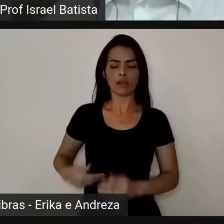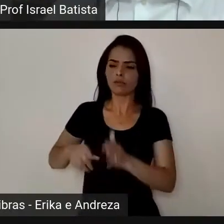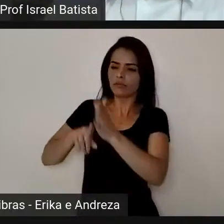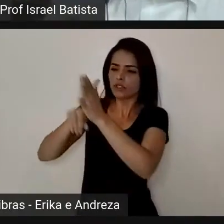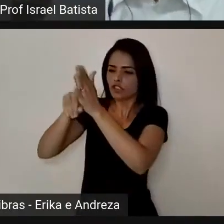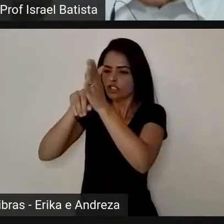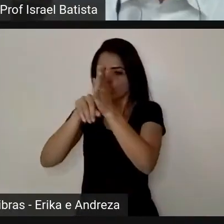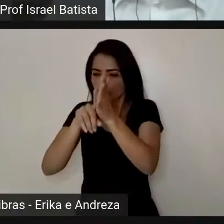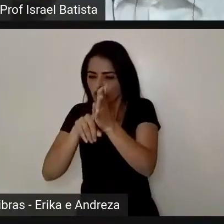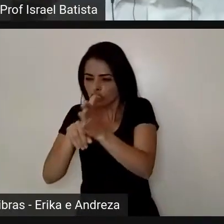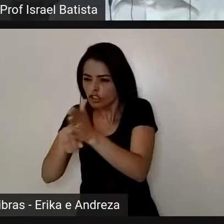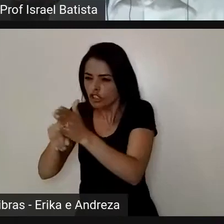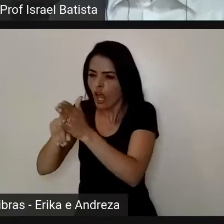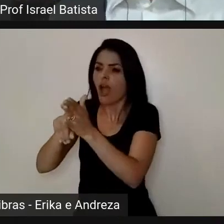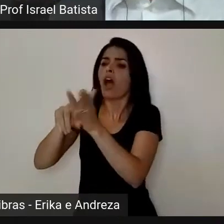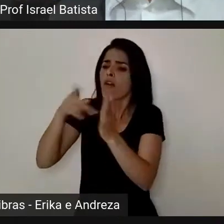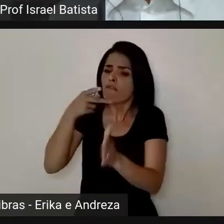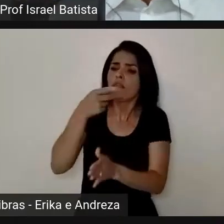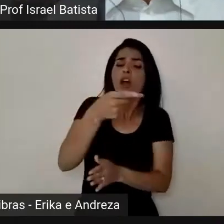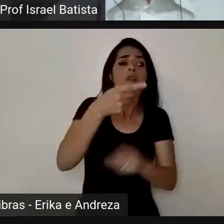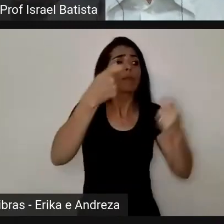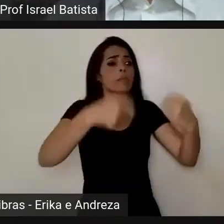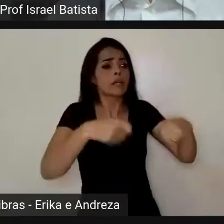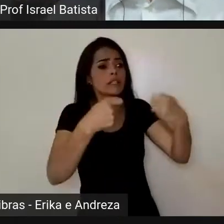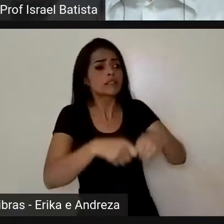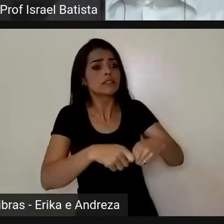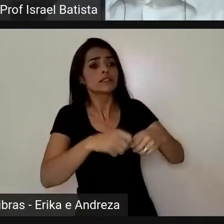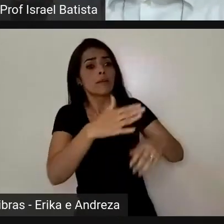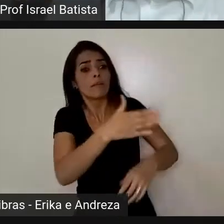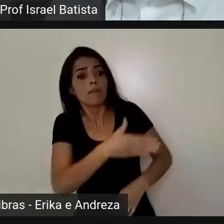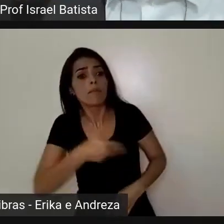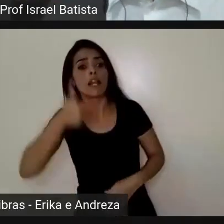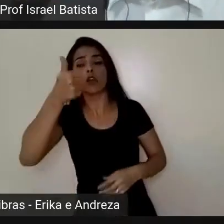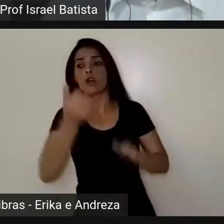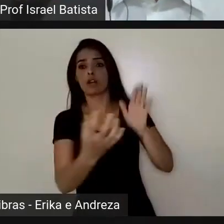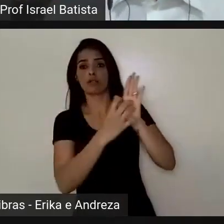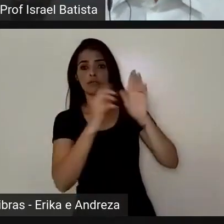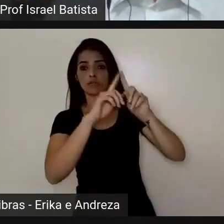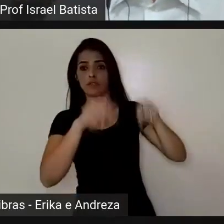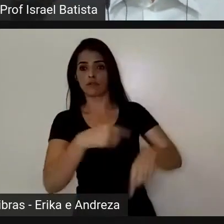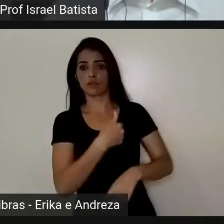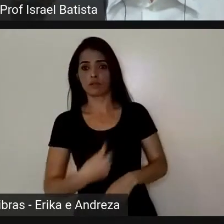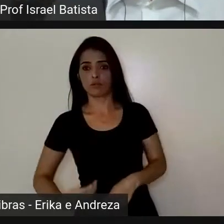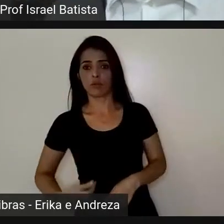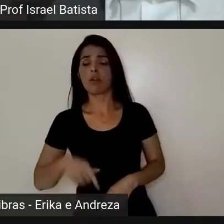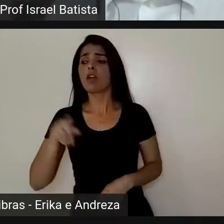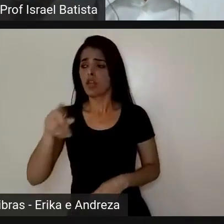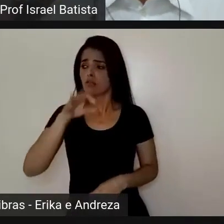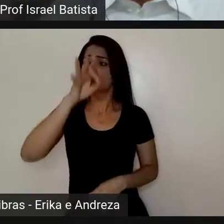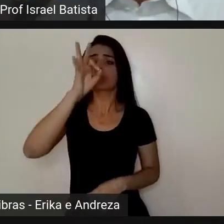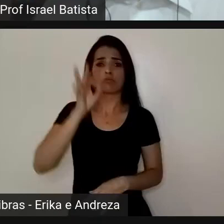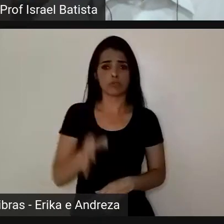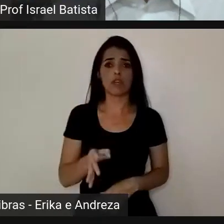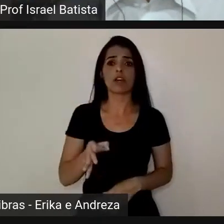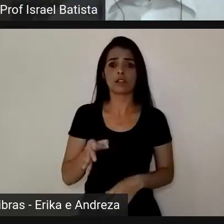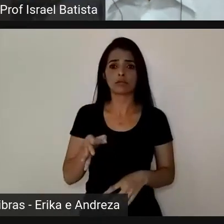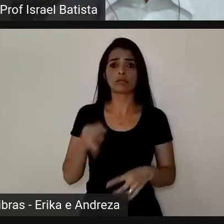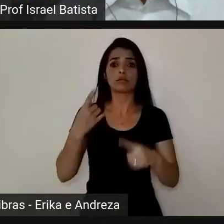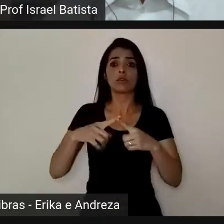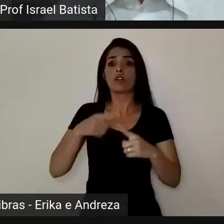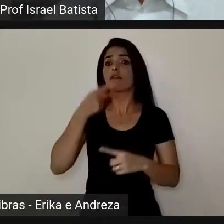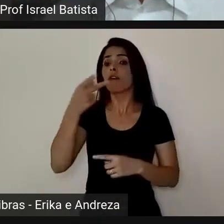que é preciso melhorar o serviço público, e esse diagnóstico é acertado, especialmente quando falamos